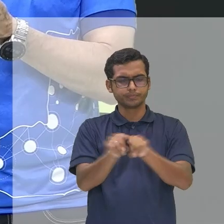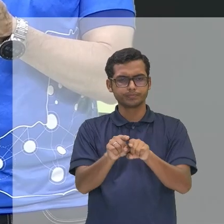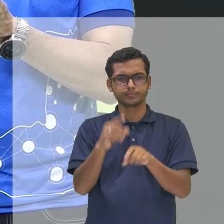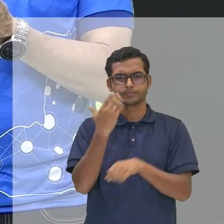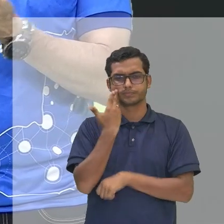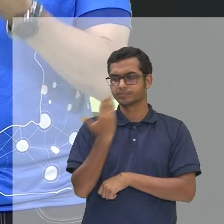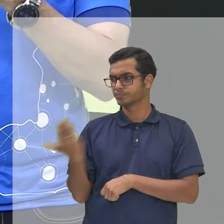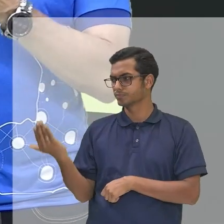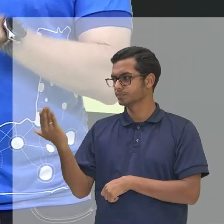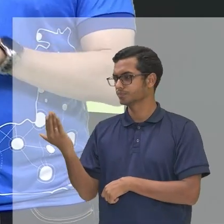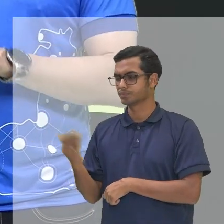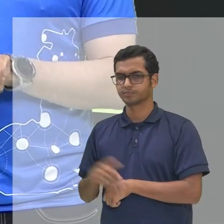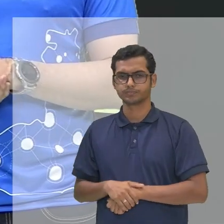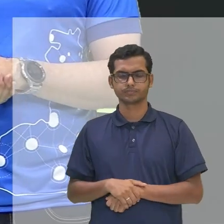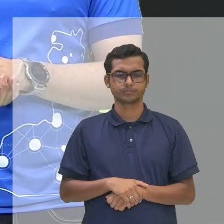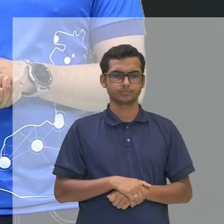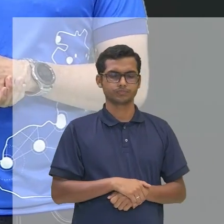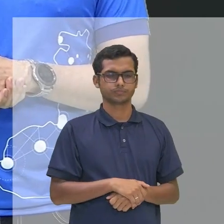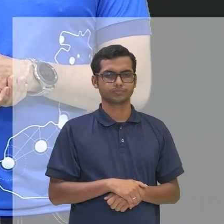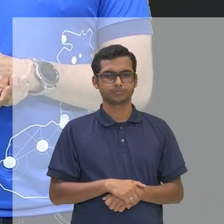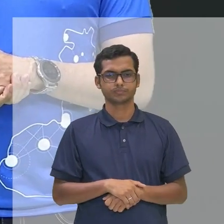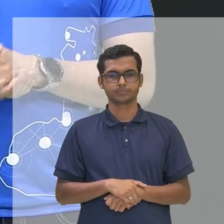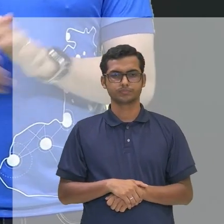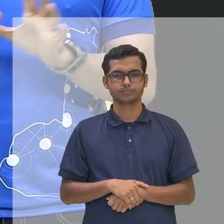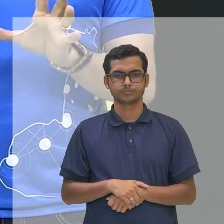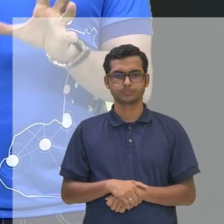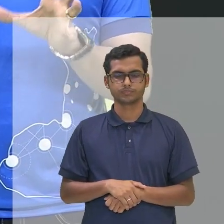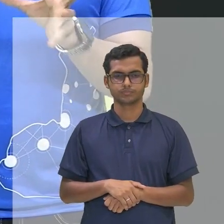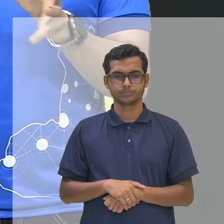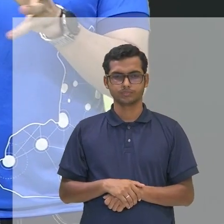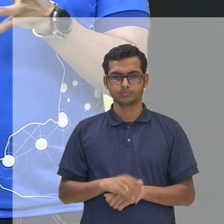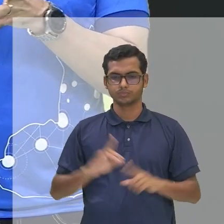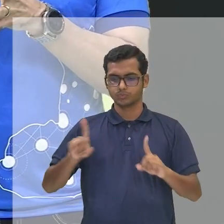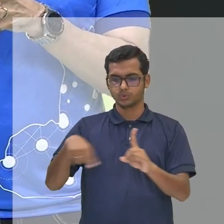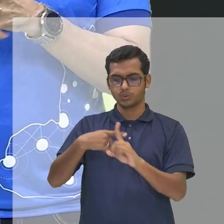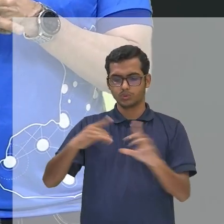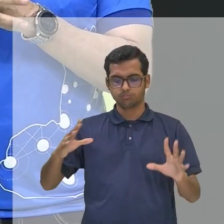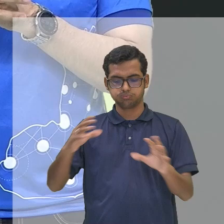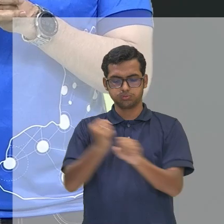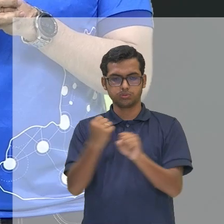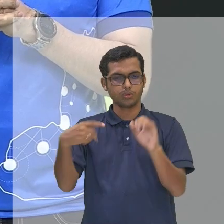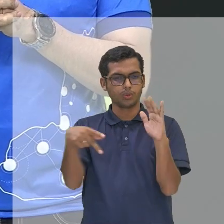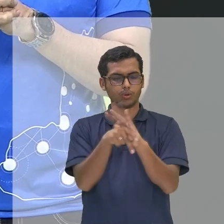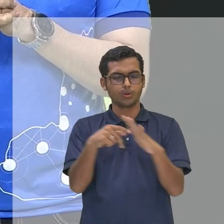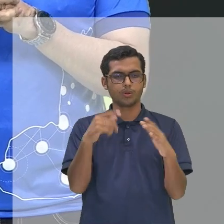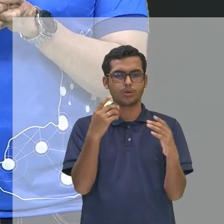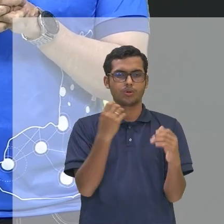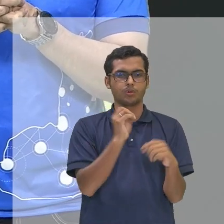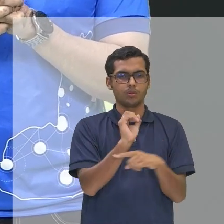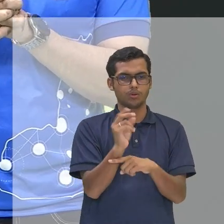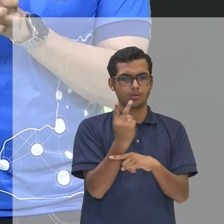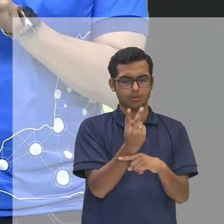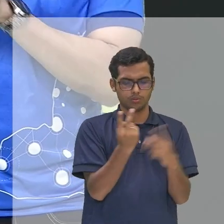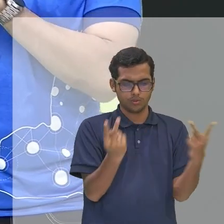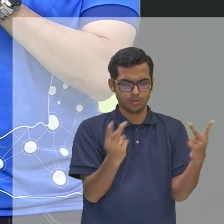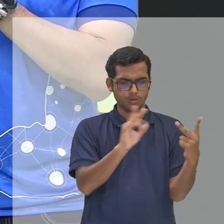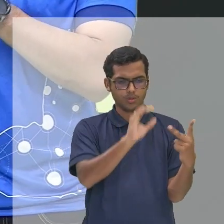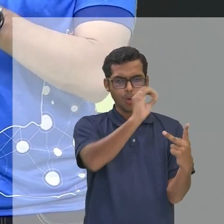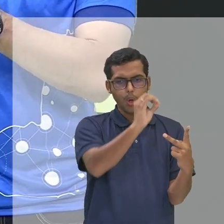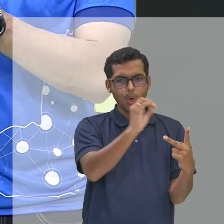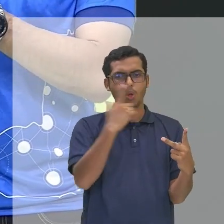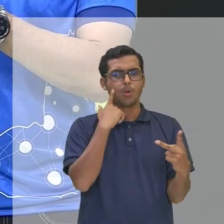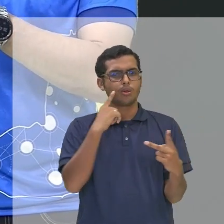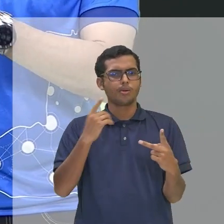mesmo peso da água depois. Então, quando eu junto essas duas coisas, antes eu vou ter a